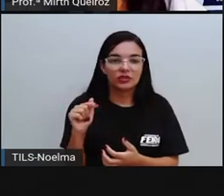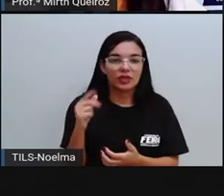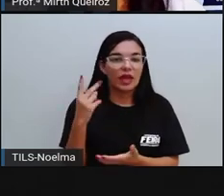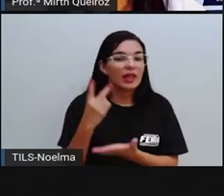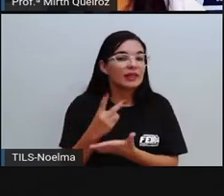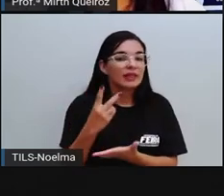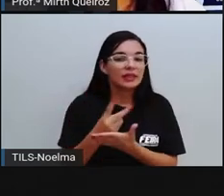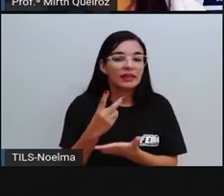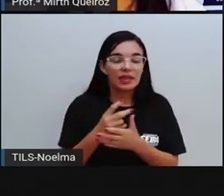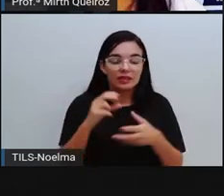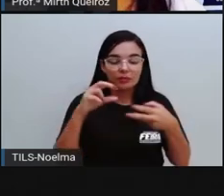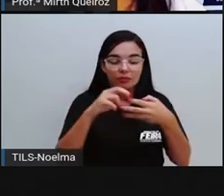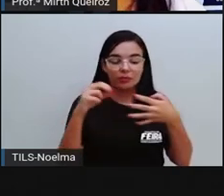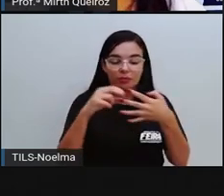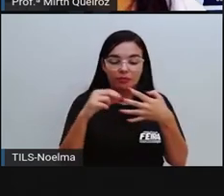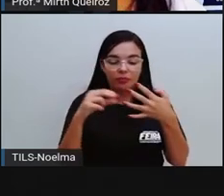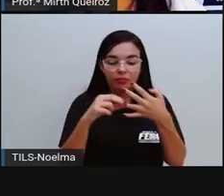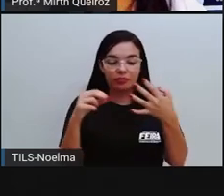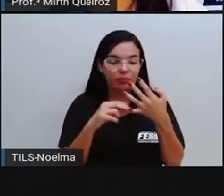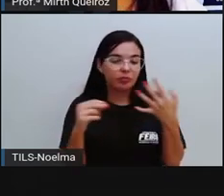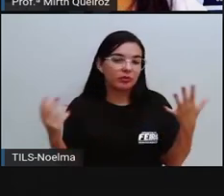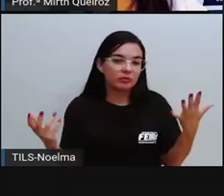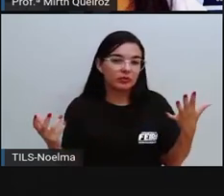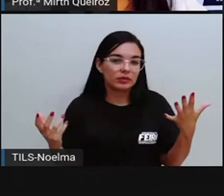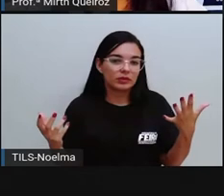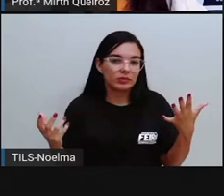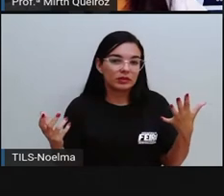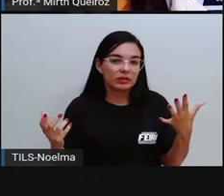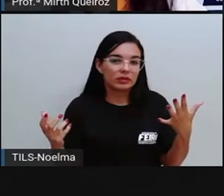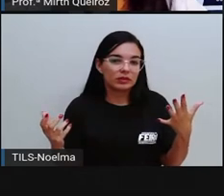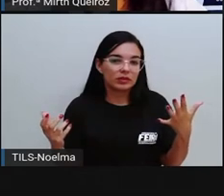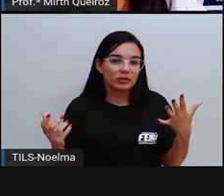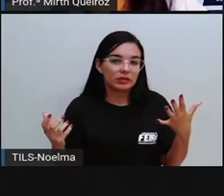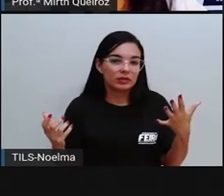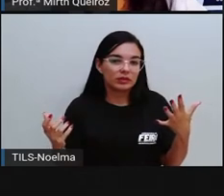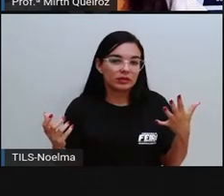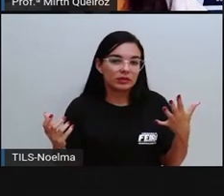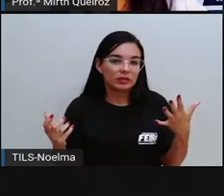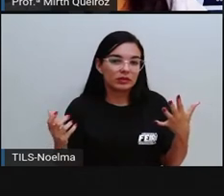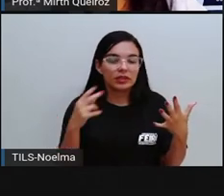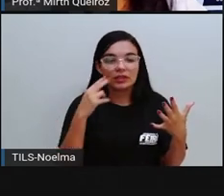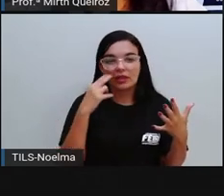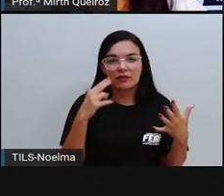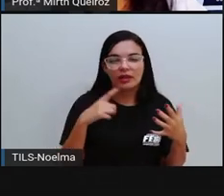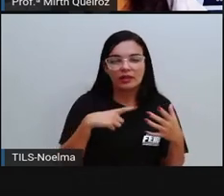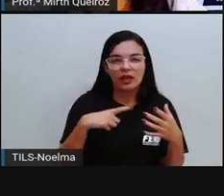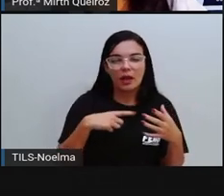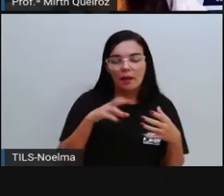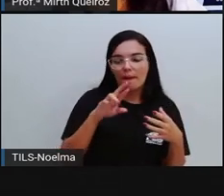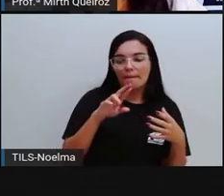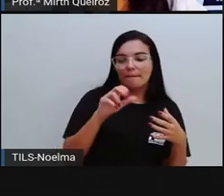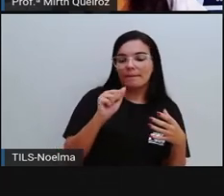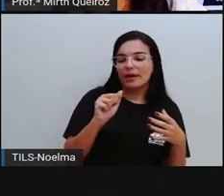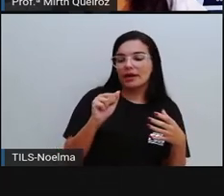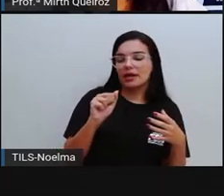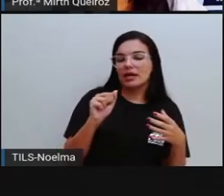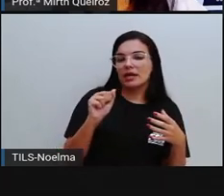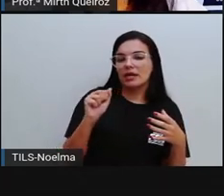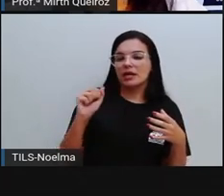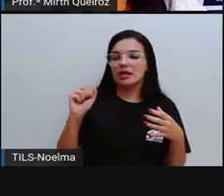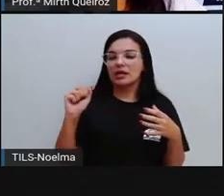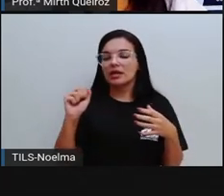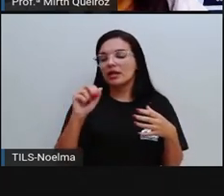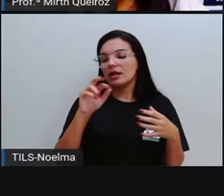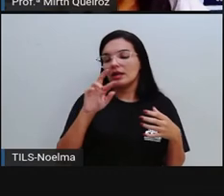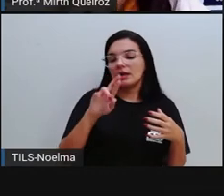1, 2, 3, 4, 5, 6, 7. 7, pró, mas aqui esse para e es, ra e es são 2 sílabas. Não, aí é a sílaba normal, mas na